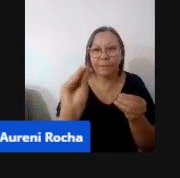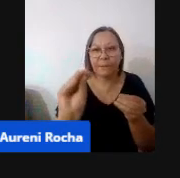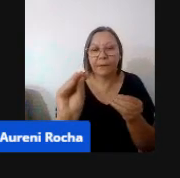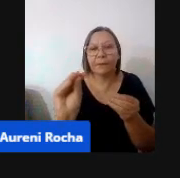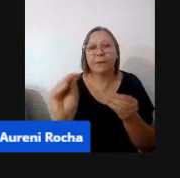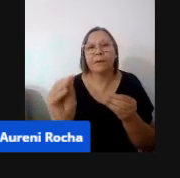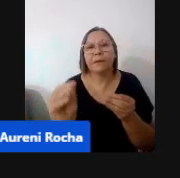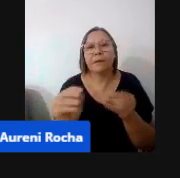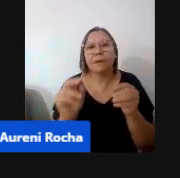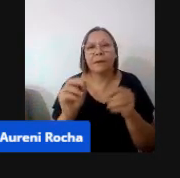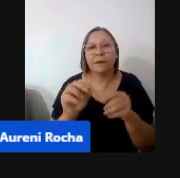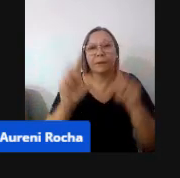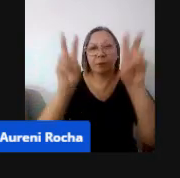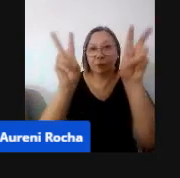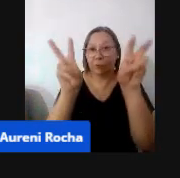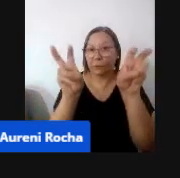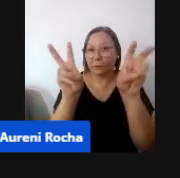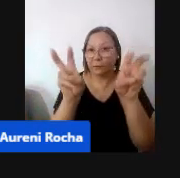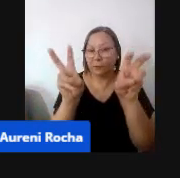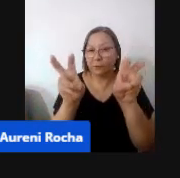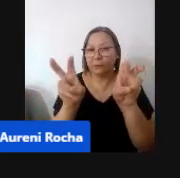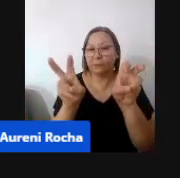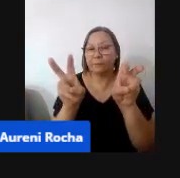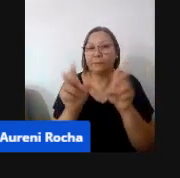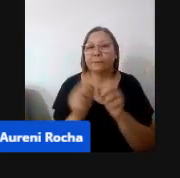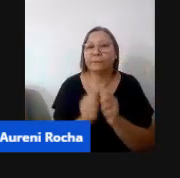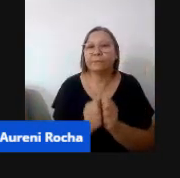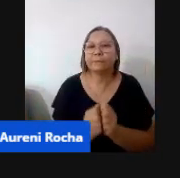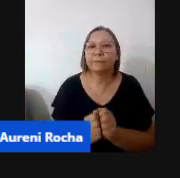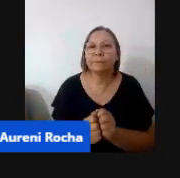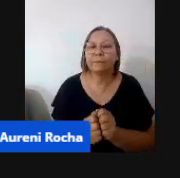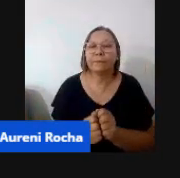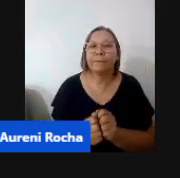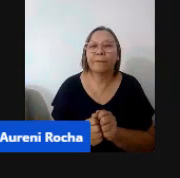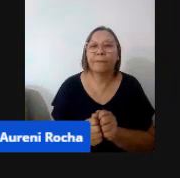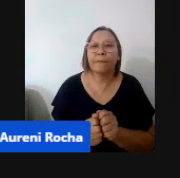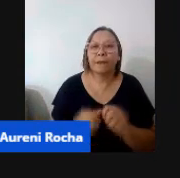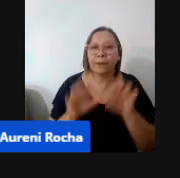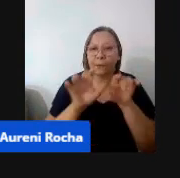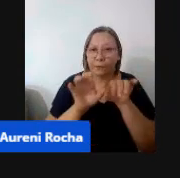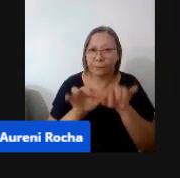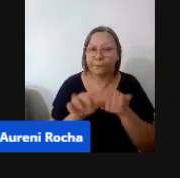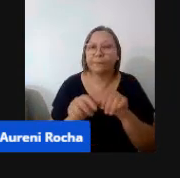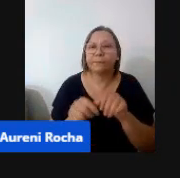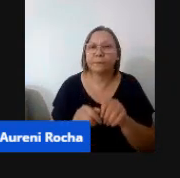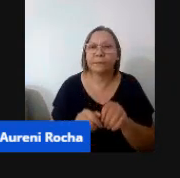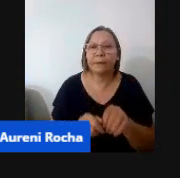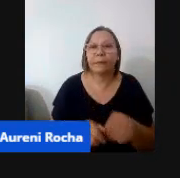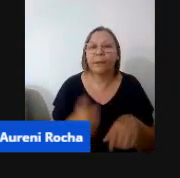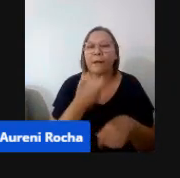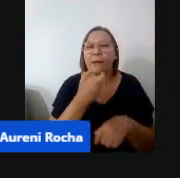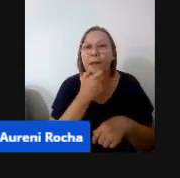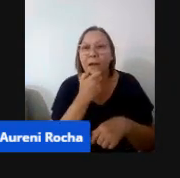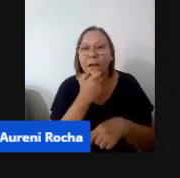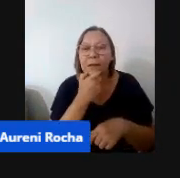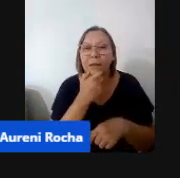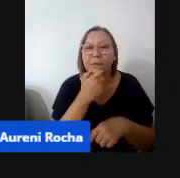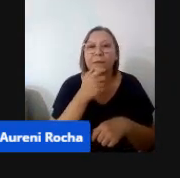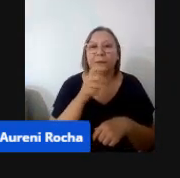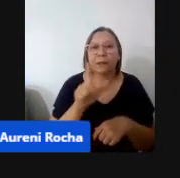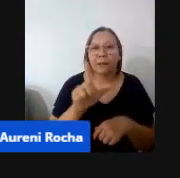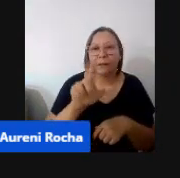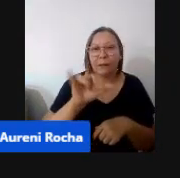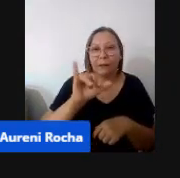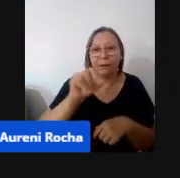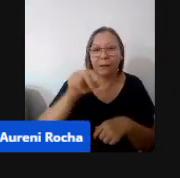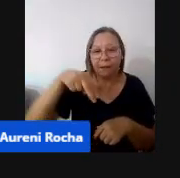aqui em inserir um título. Eu escrevi língua inglesa. Como está muito